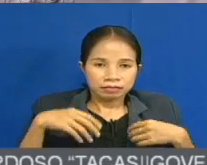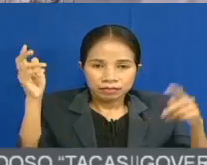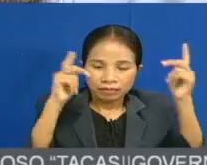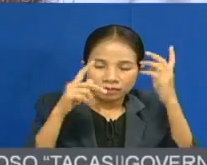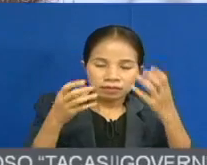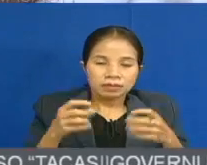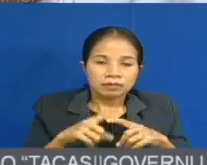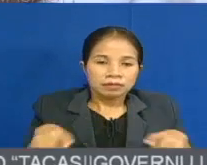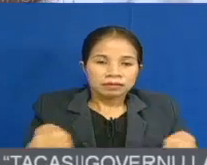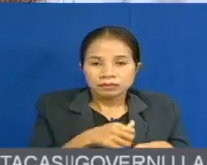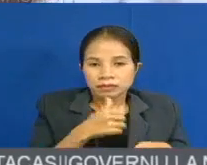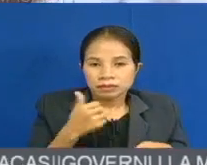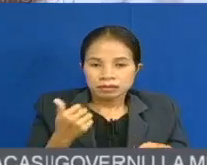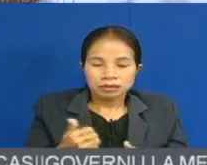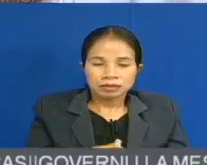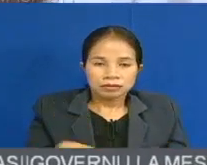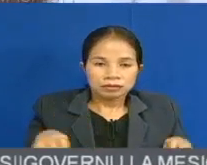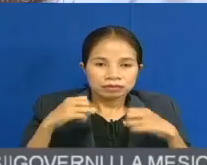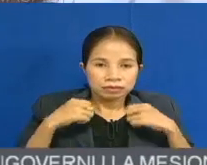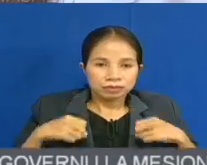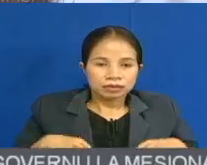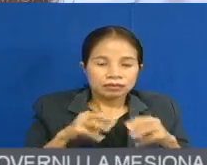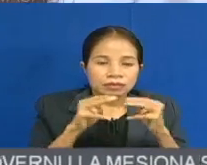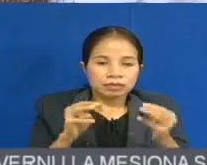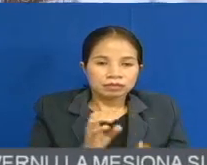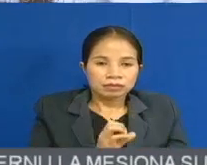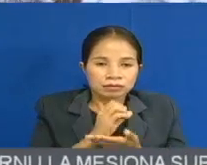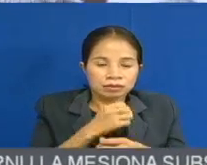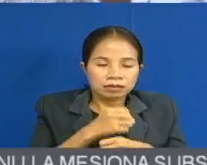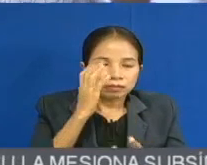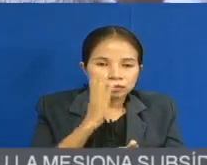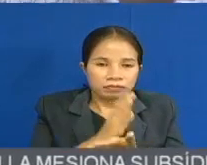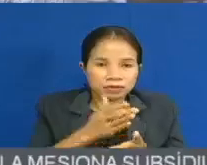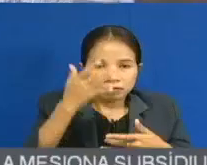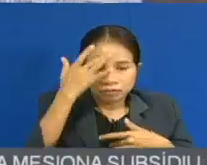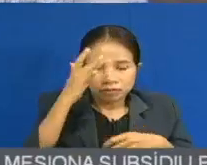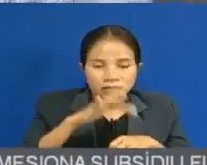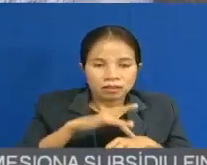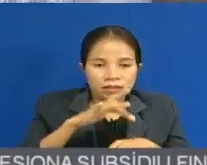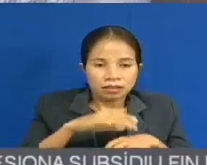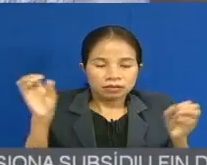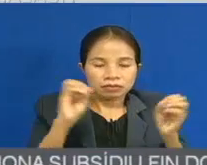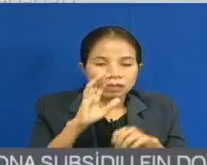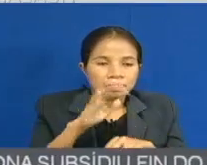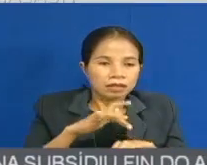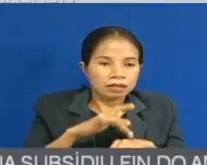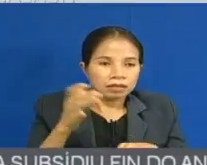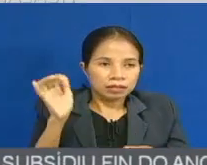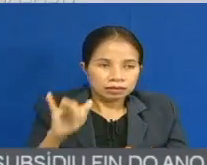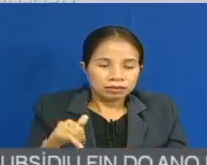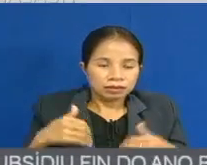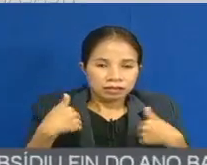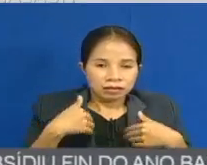mas be ia serviço balon nebe serviço saúde regional, halo prevenção ba moras hadaet no la hadaet tira. Ia